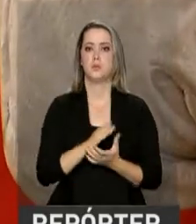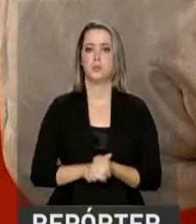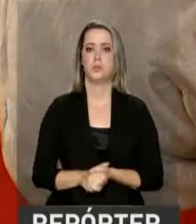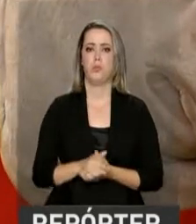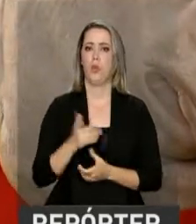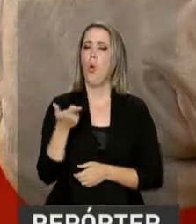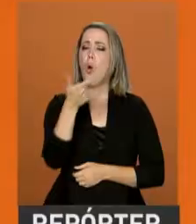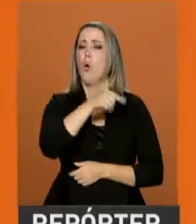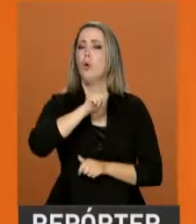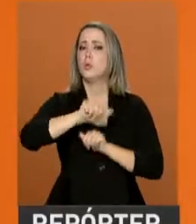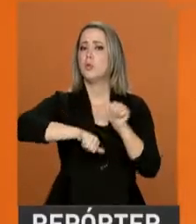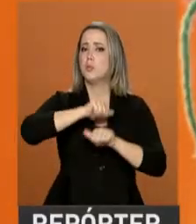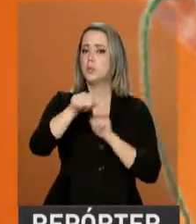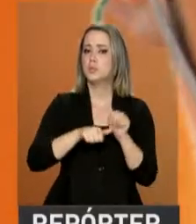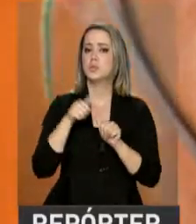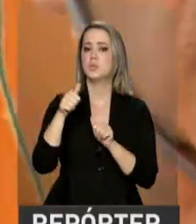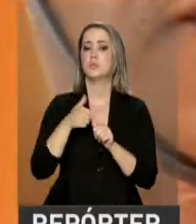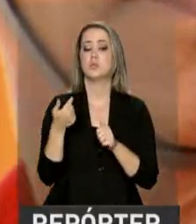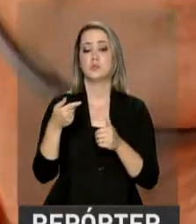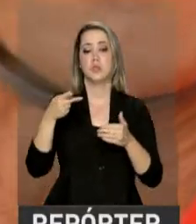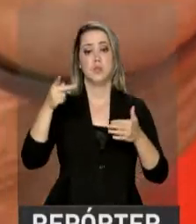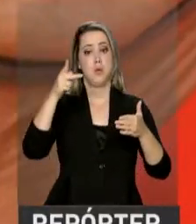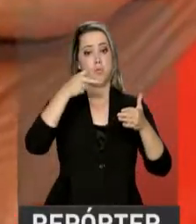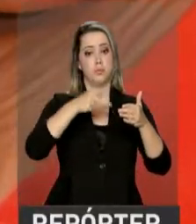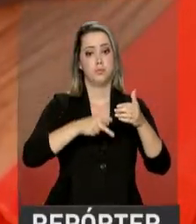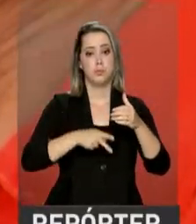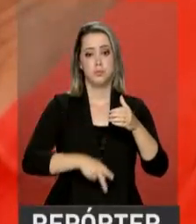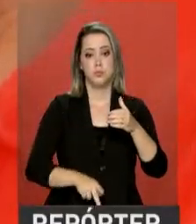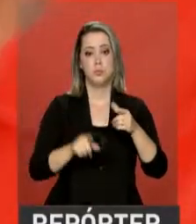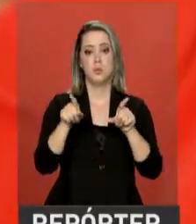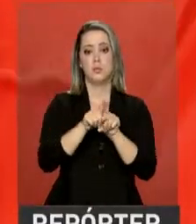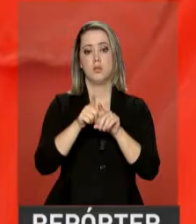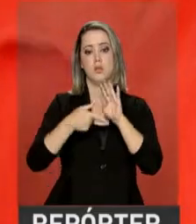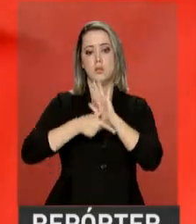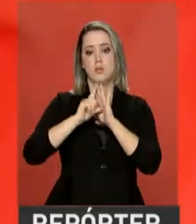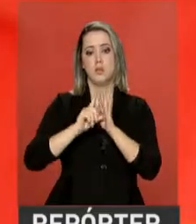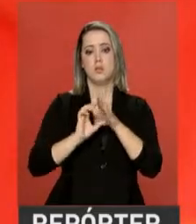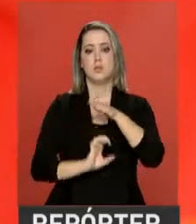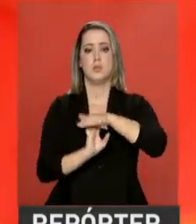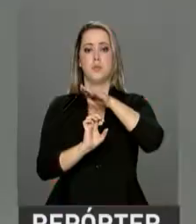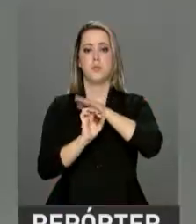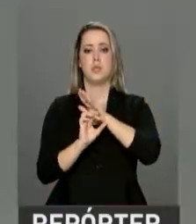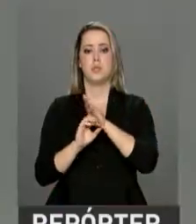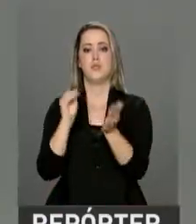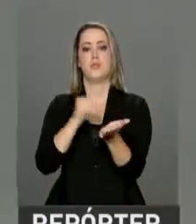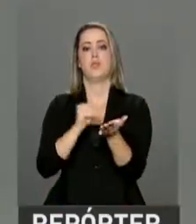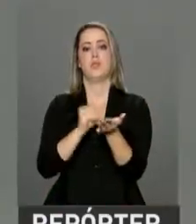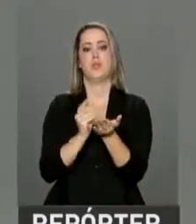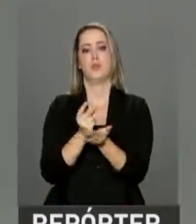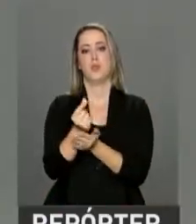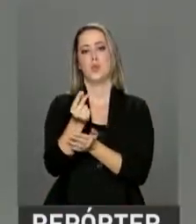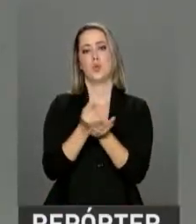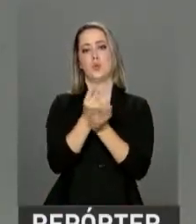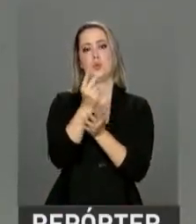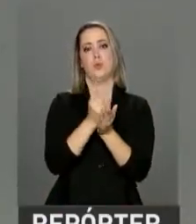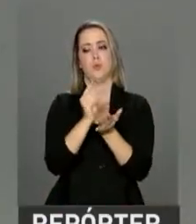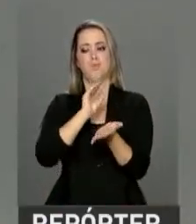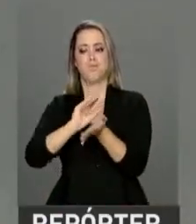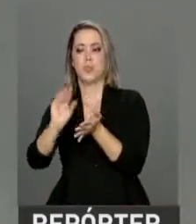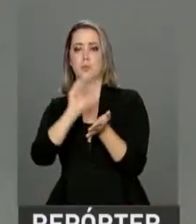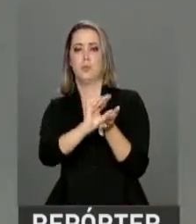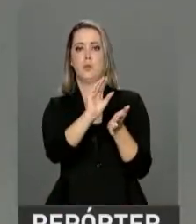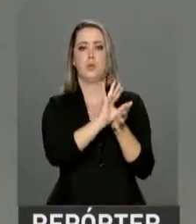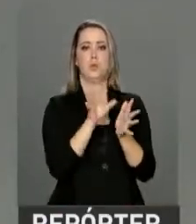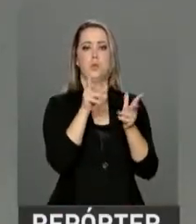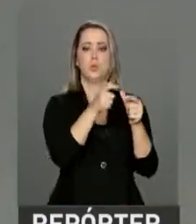Outra mudança estratégica foi na exploração de petróleo. Com a Petrobras com poucos recursos para investir pelo menos 30% na exploração